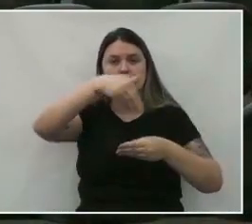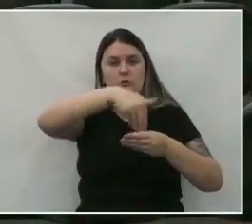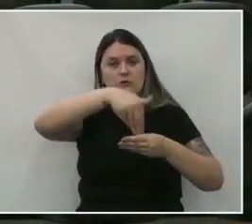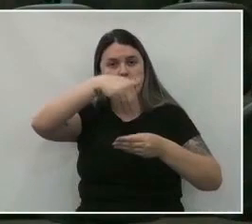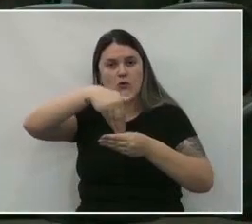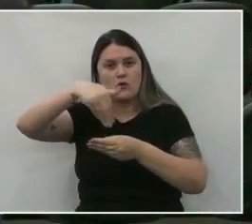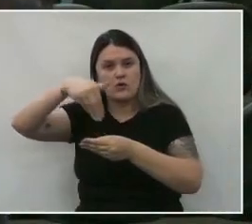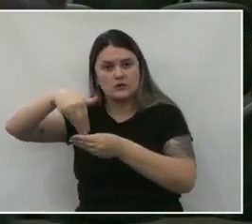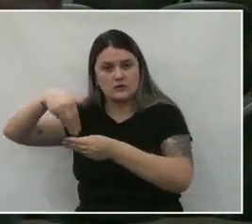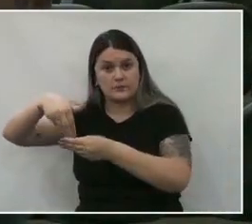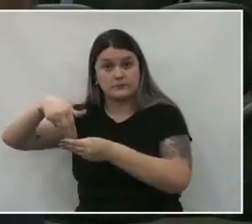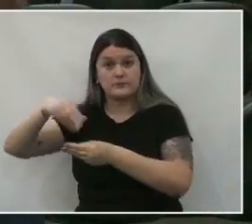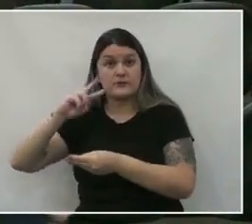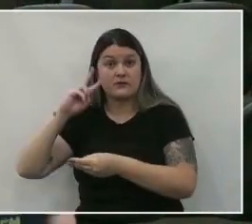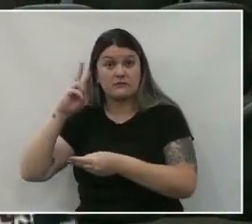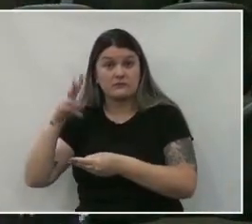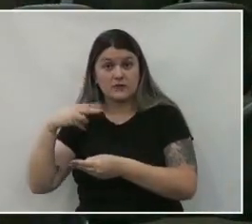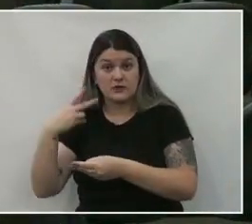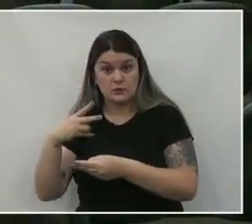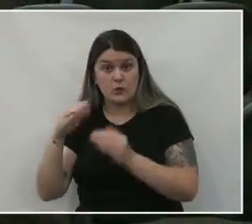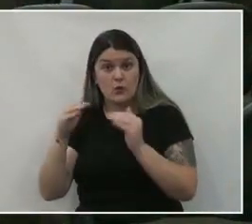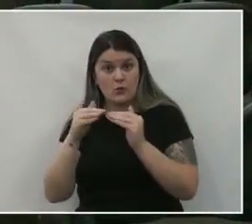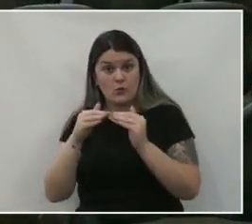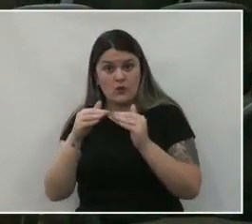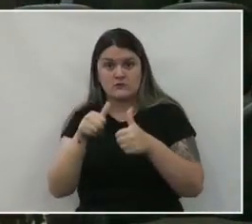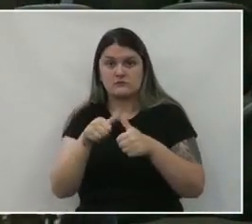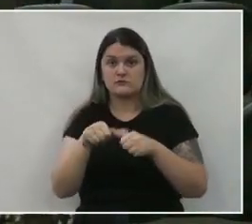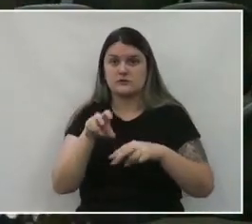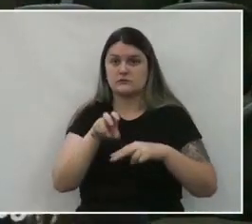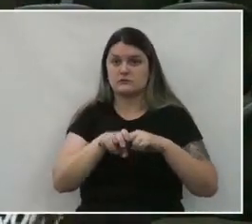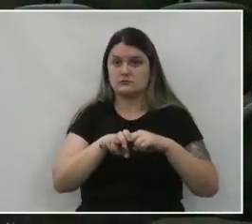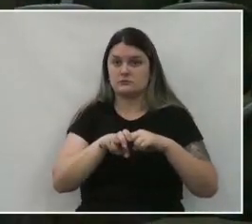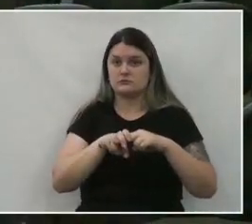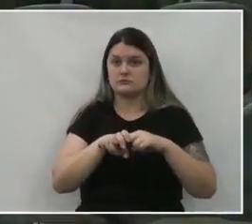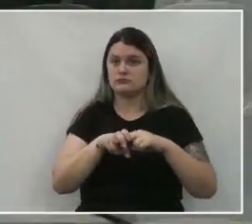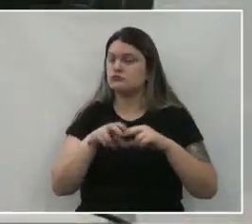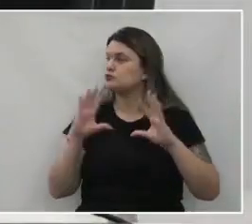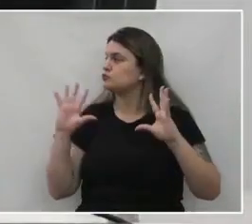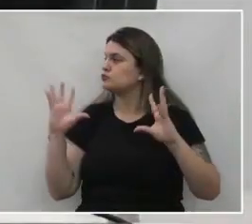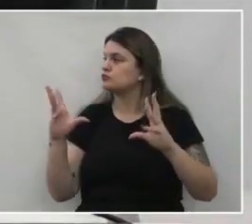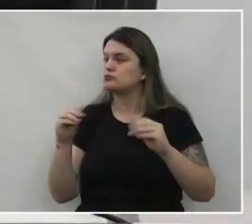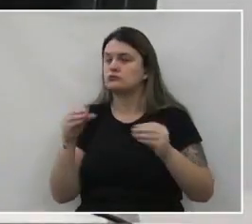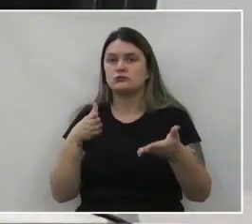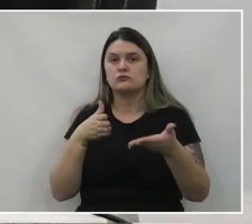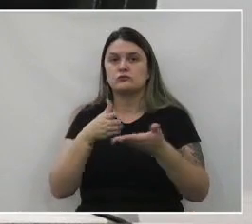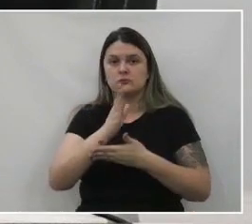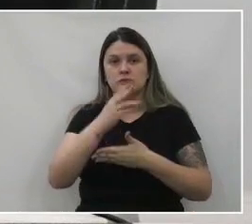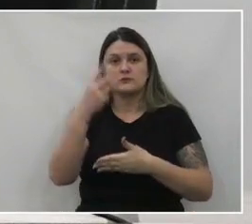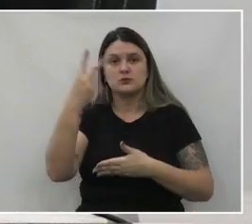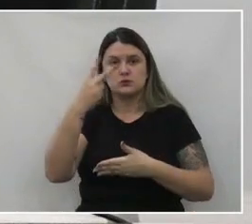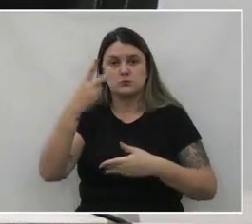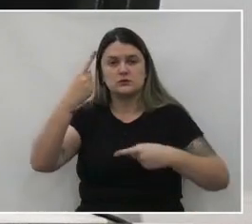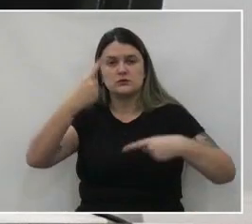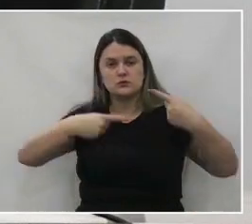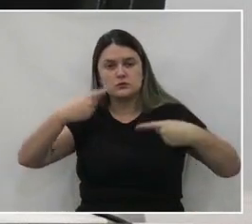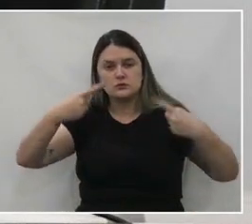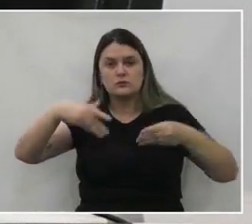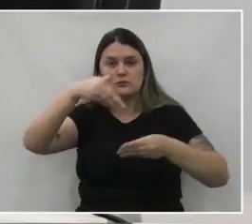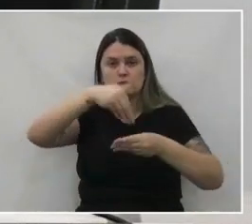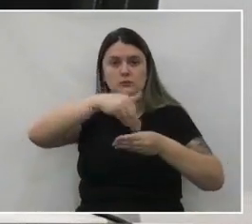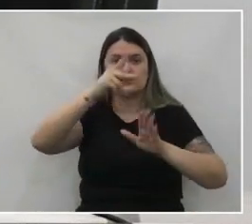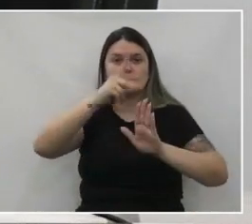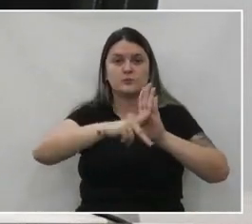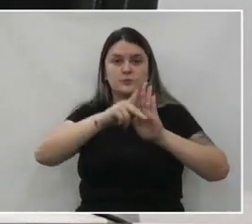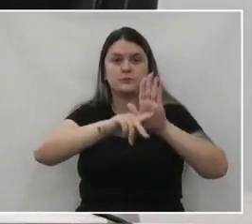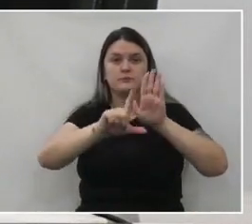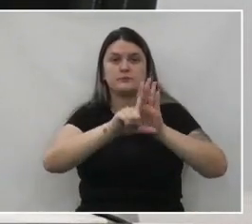em votação, senhores vereadores que aprovam, permaneçam como estão. Aprovado em segunda discussão, em votação, o projeto